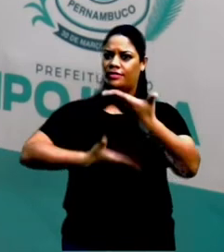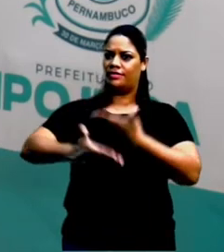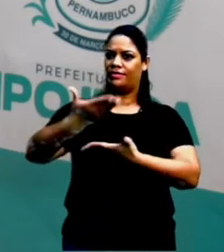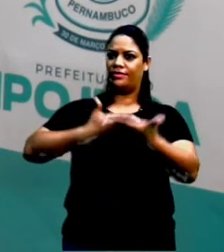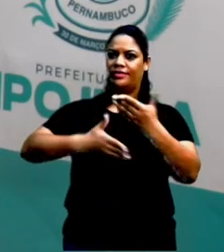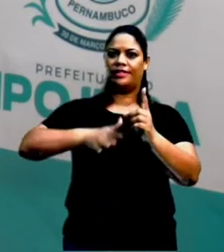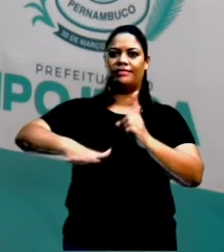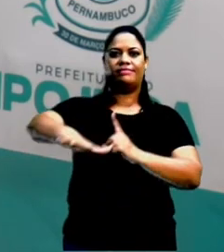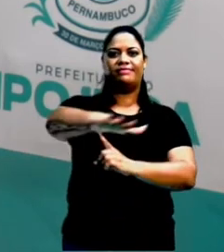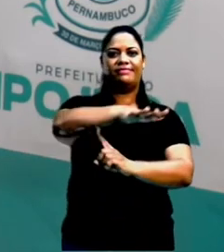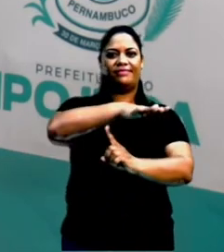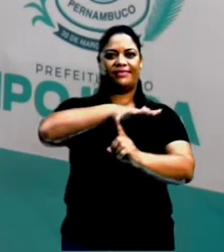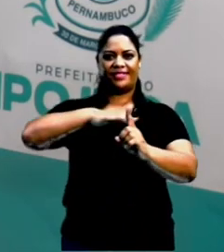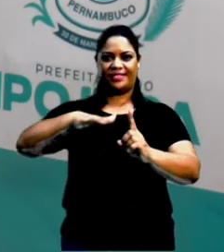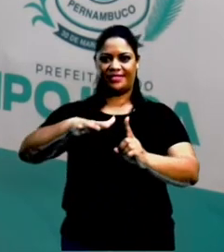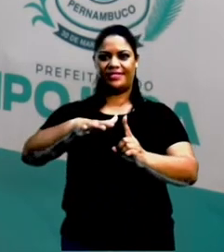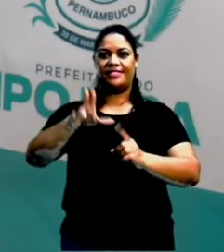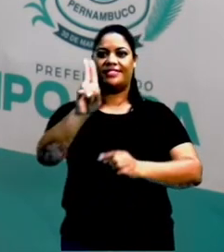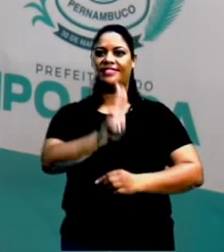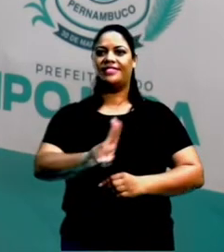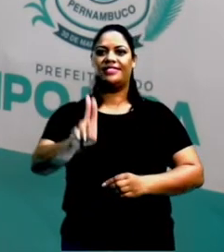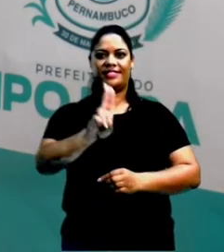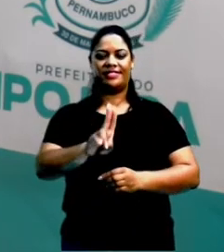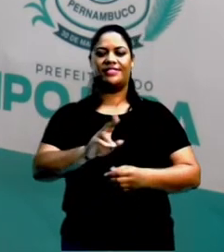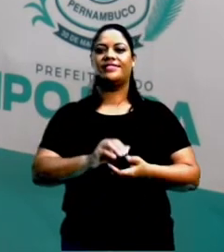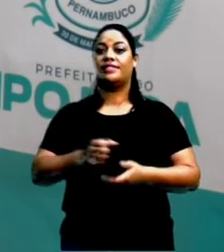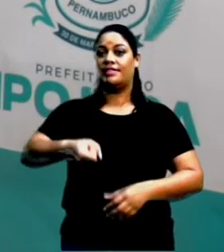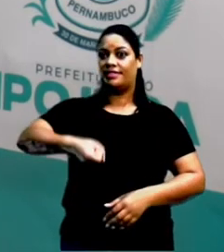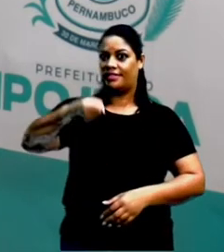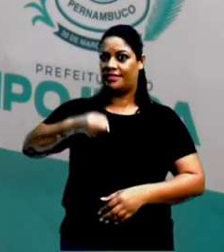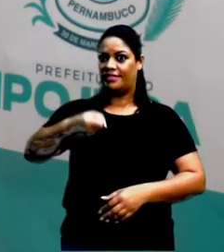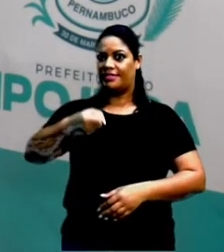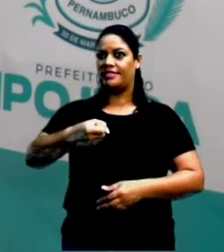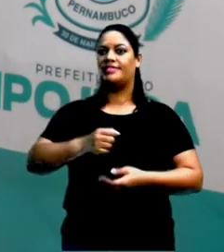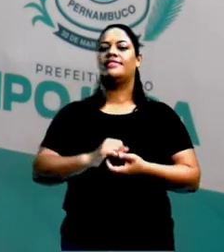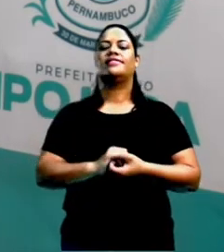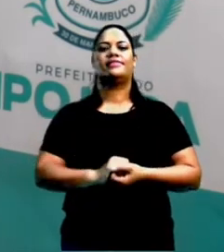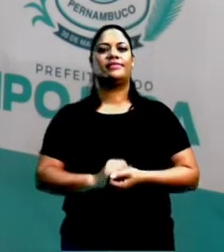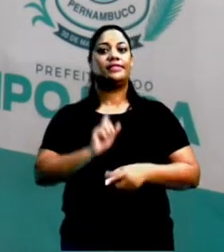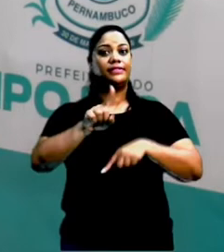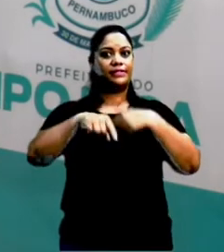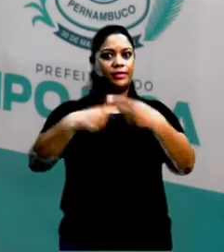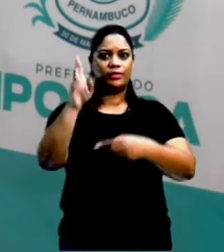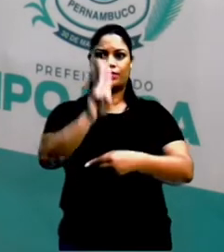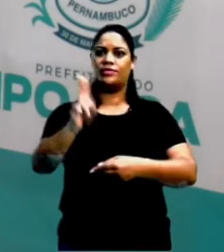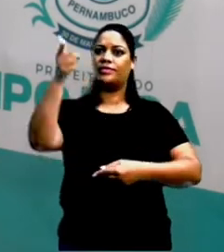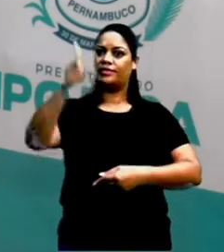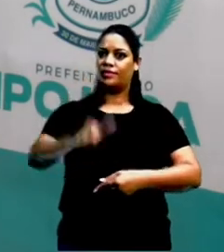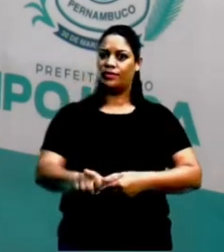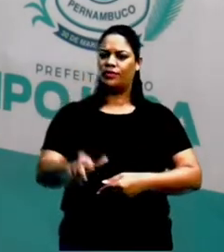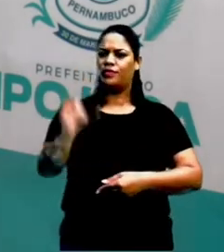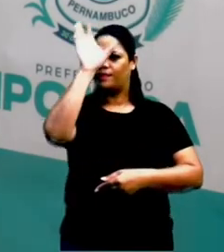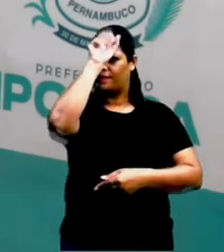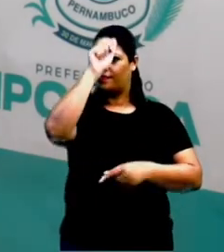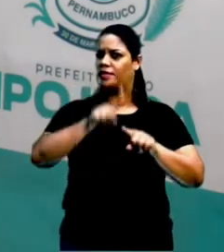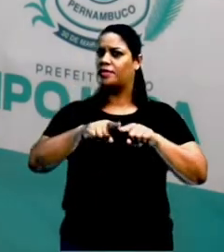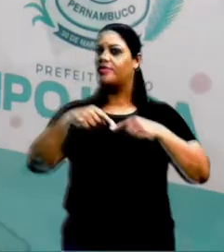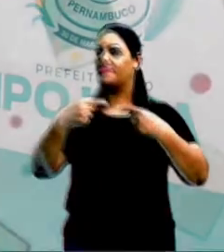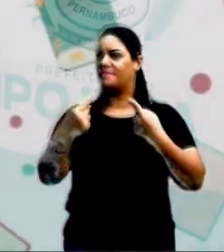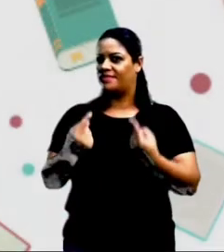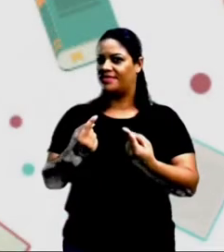ambiente e se utilizar uma sacola plástica, como reciclar depois. Vamos aprender mais um